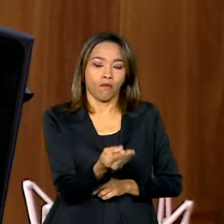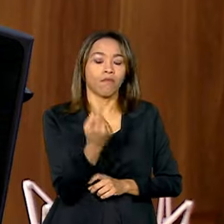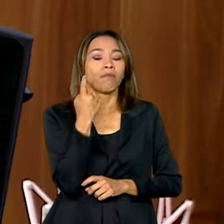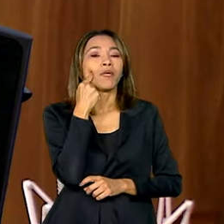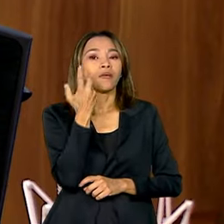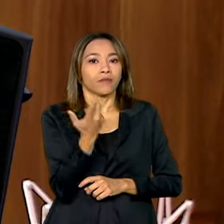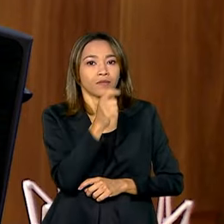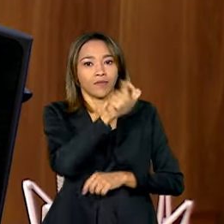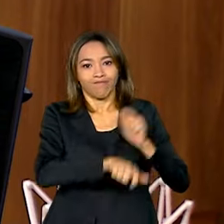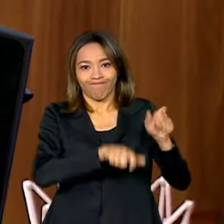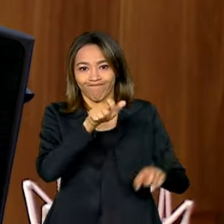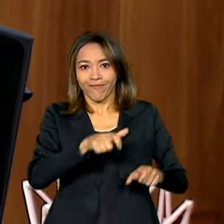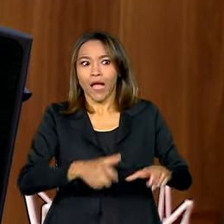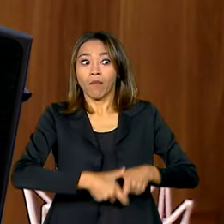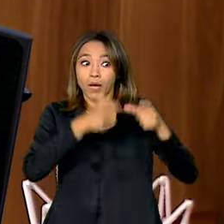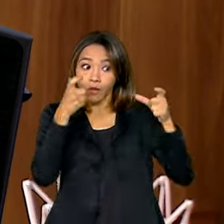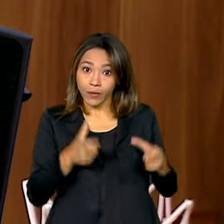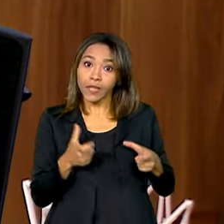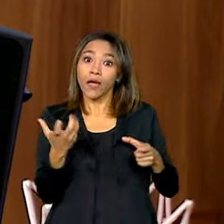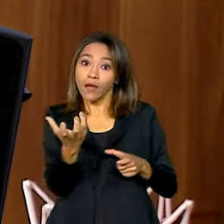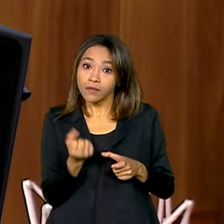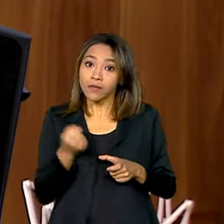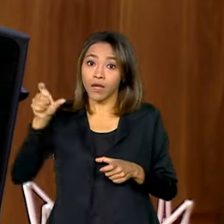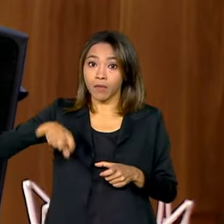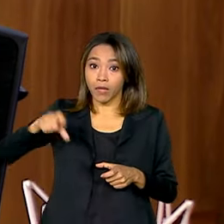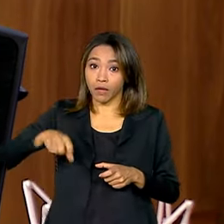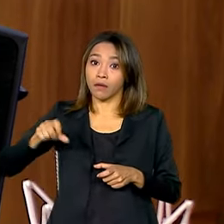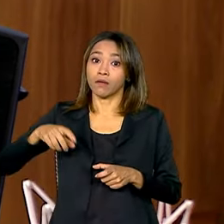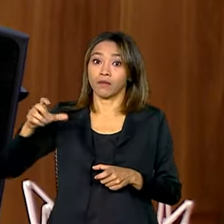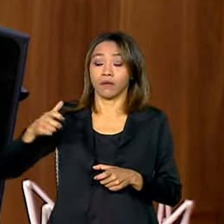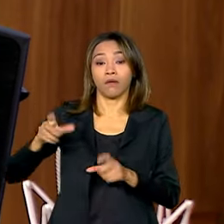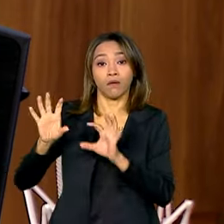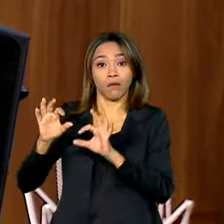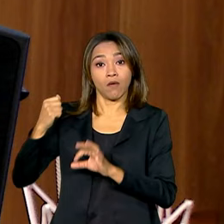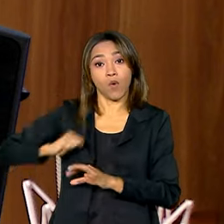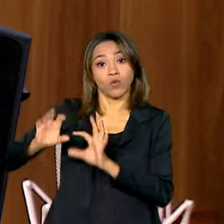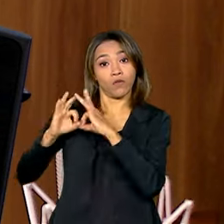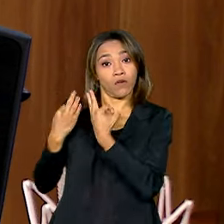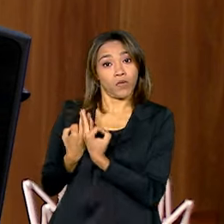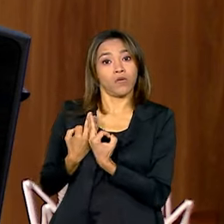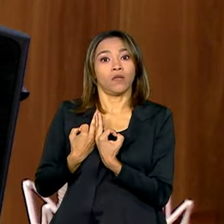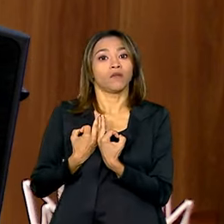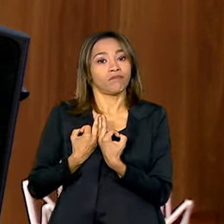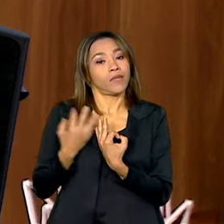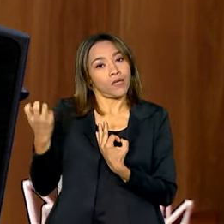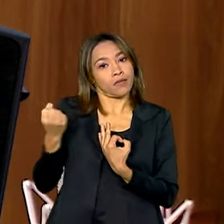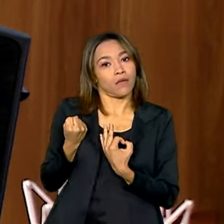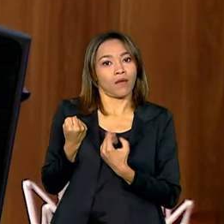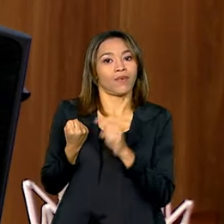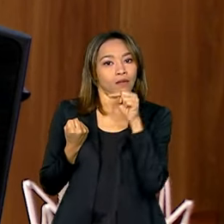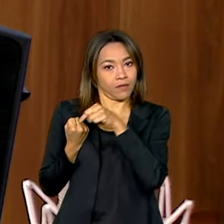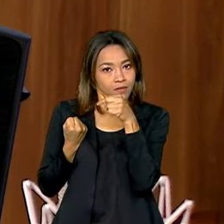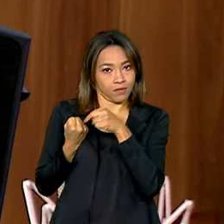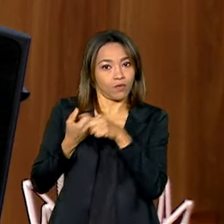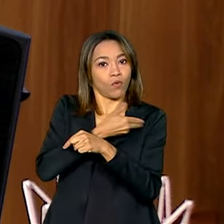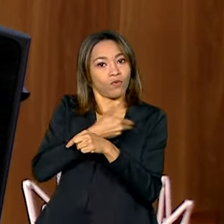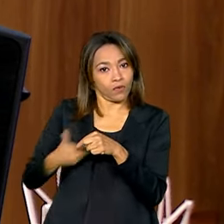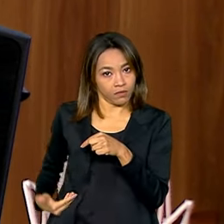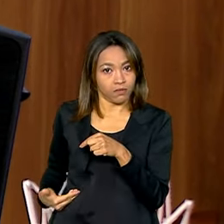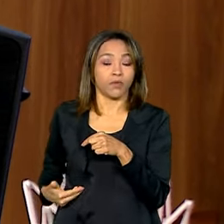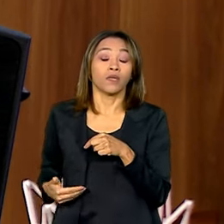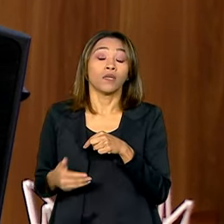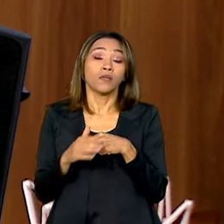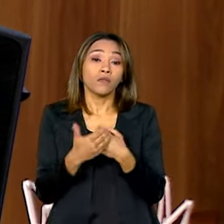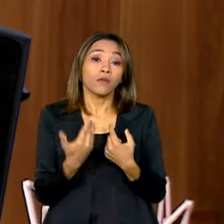pescadores, a grande maioria recebe Bolsa Família, são pescadores artesanais, portanto eles recebem Bolsa Família, e eu acho